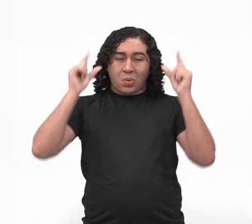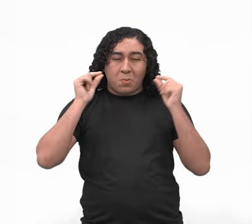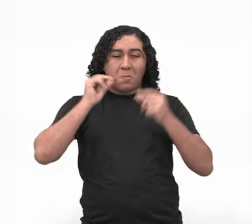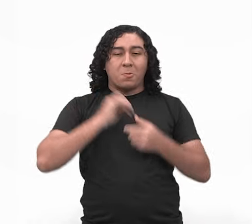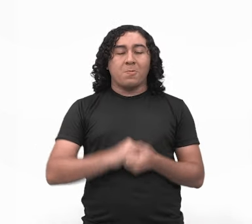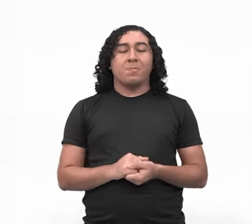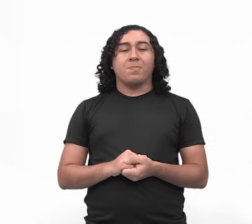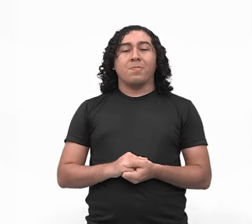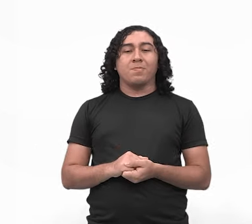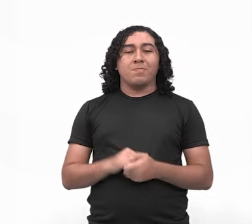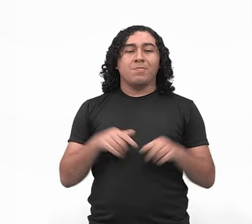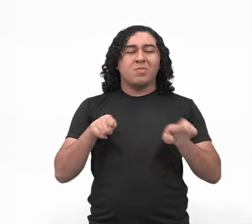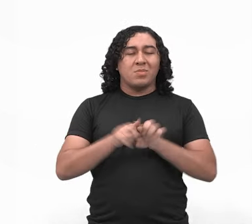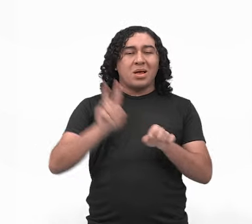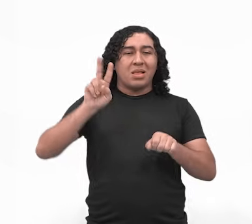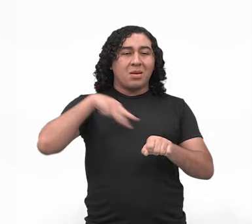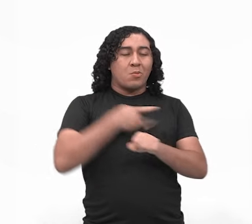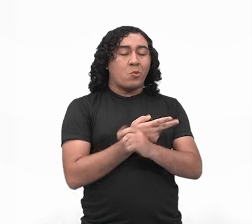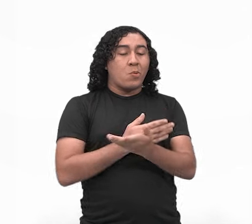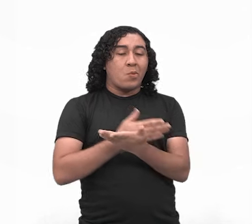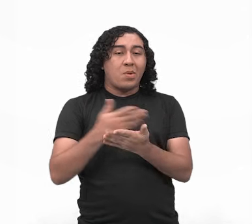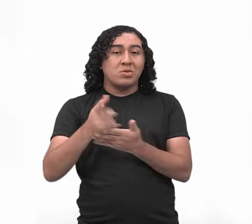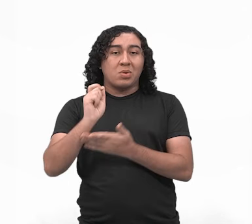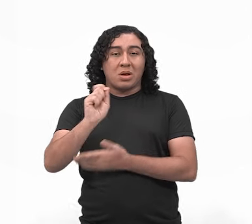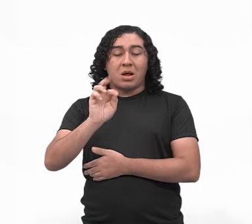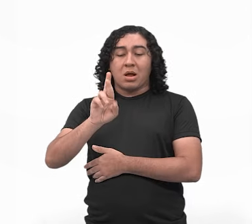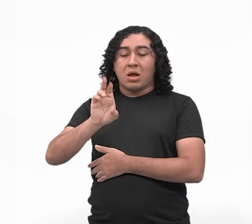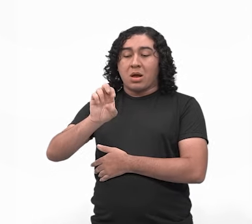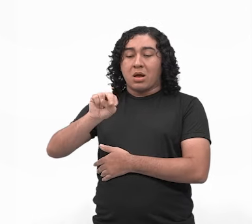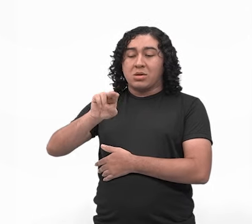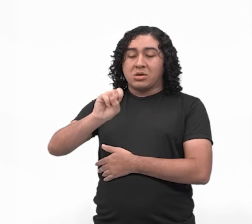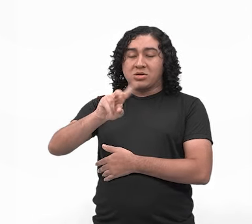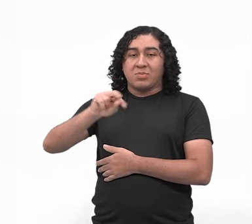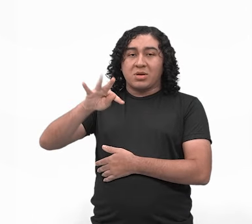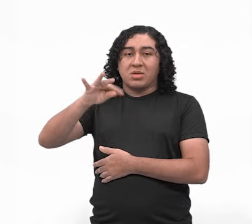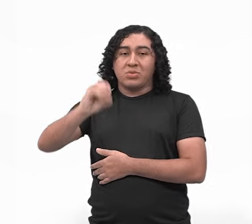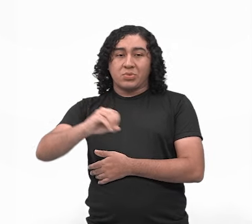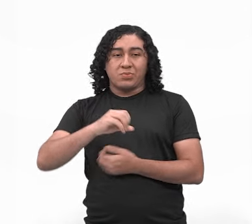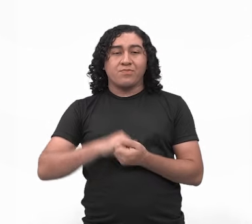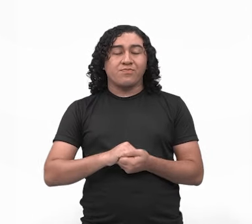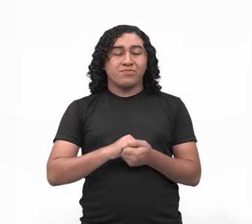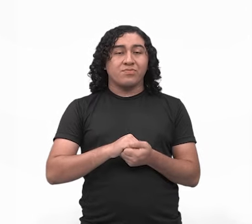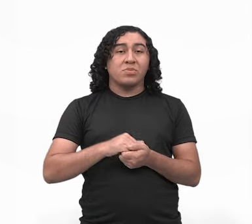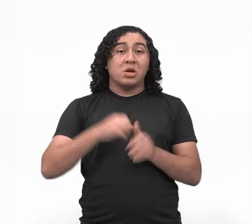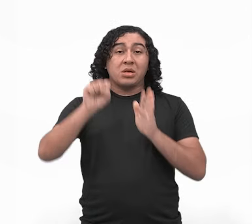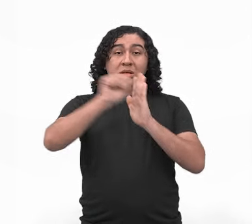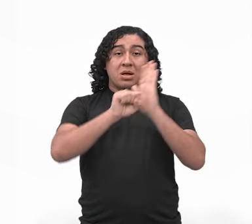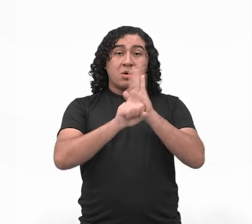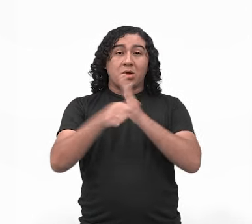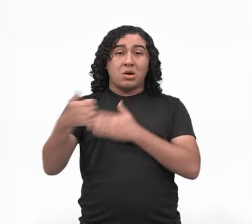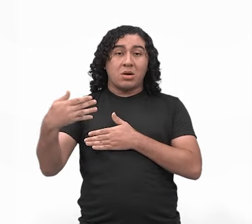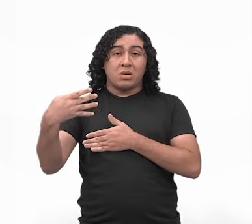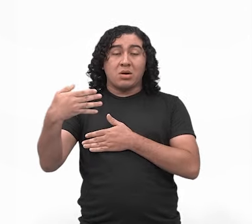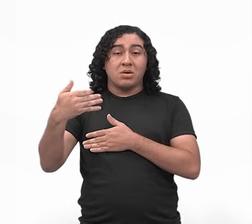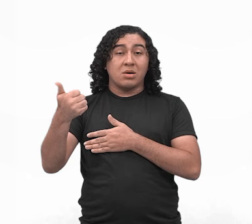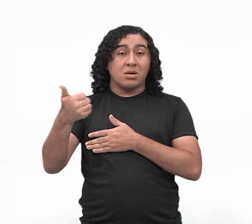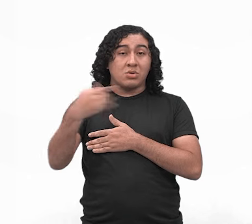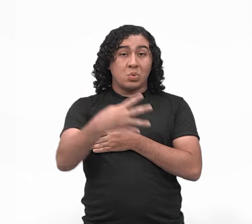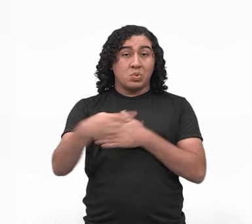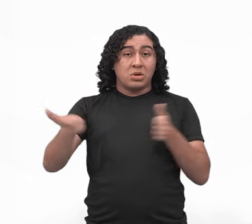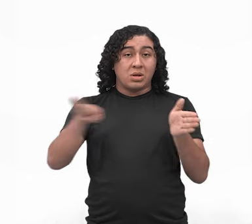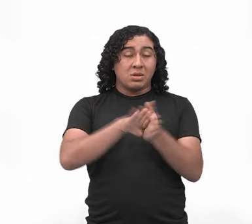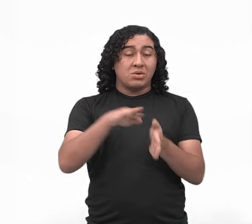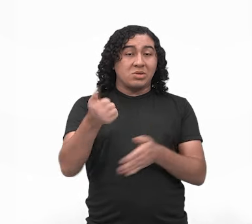aí chegamos no período do Renascimento, que vai do século XIV ao século XVI. Que características nós temos